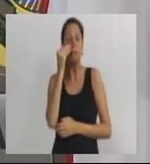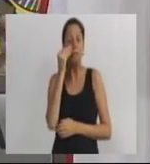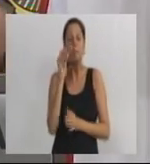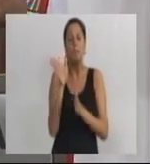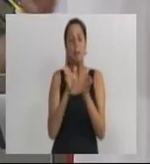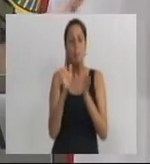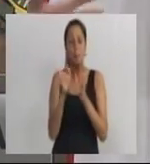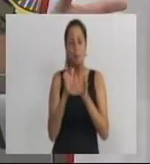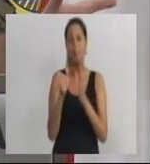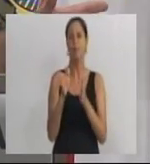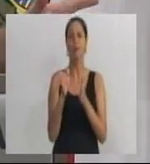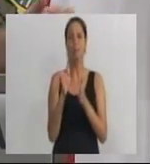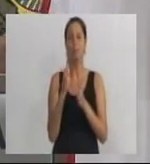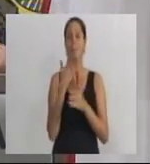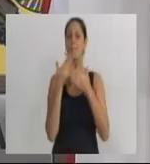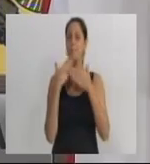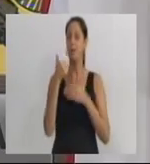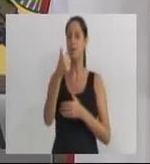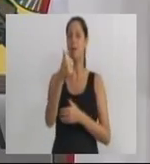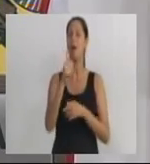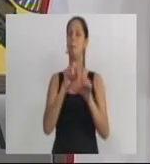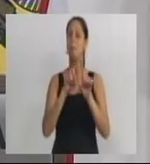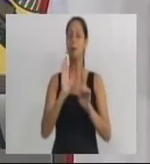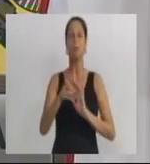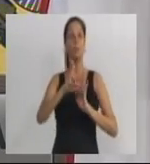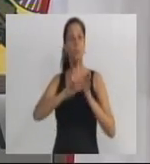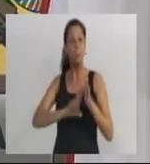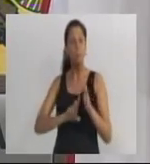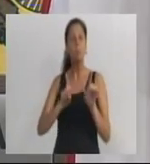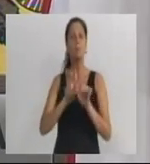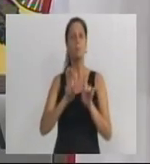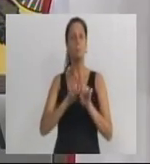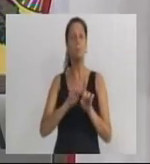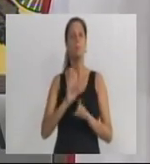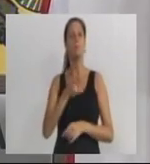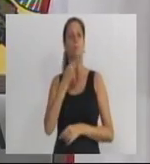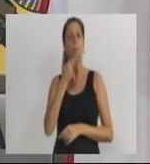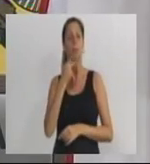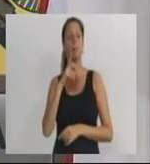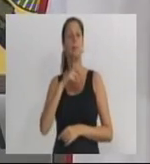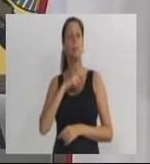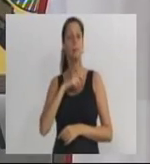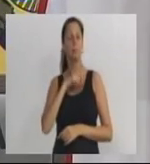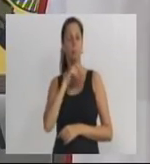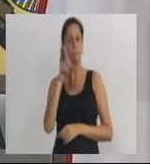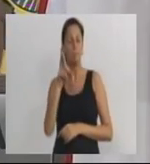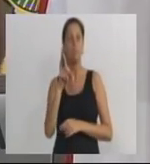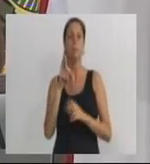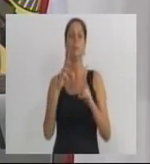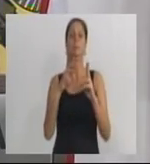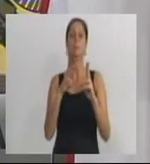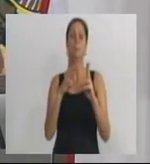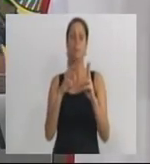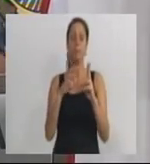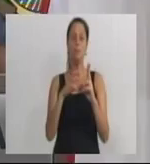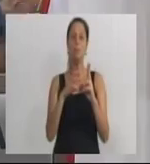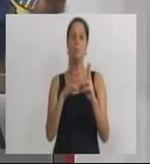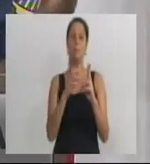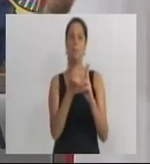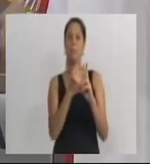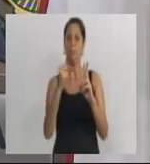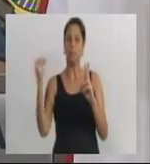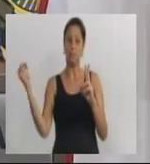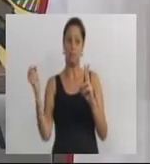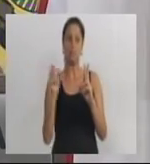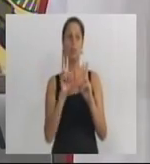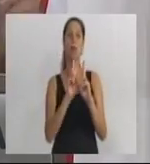gente, na exemplo, vou citar como foi citado aqui o exemplo do bairro Velha Grande, acho que eles estão achando que com aquele